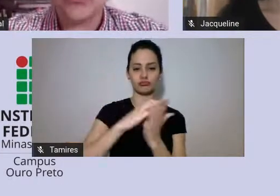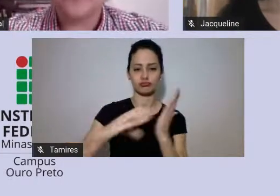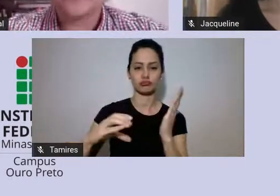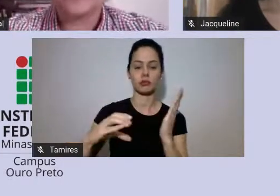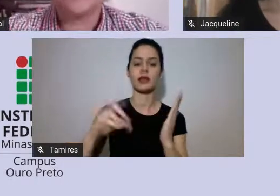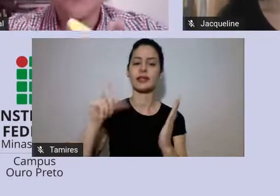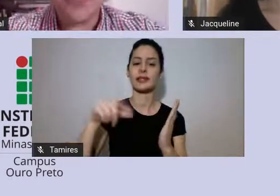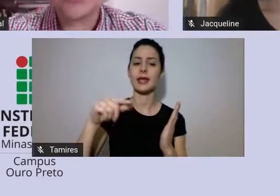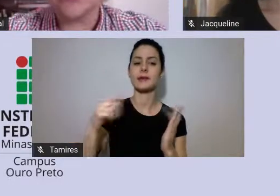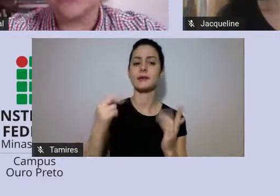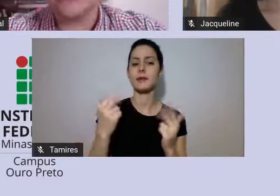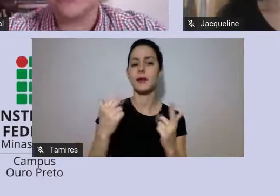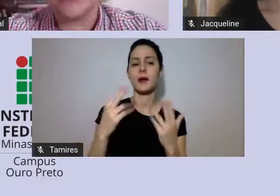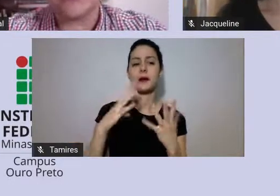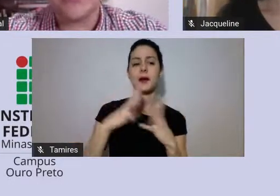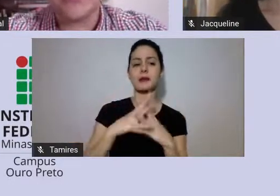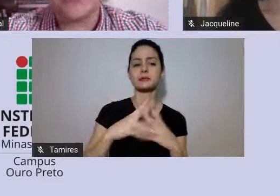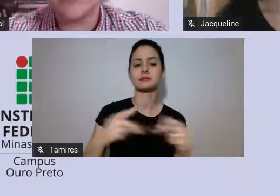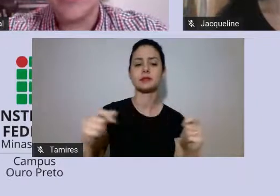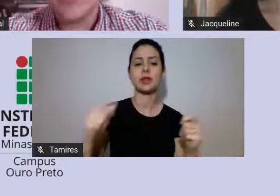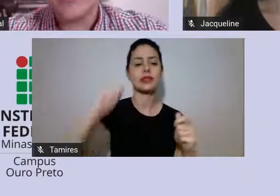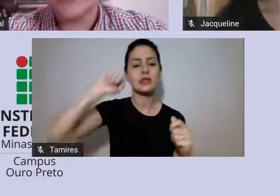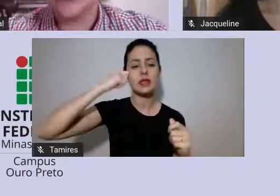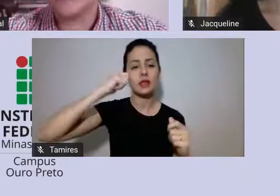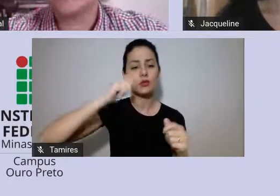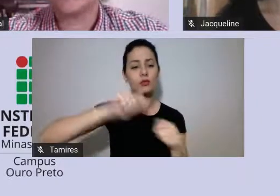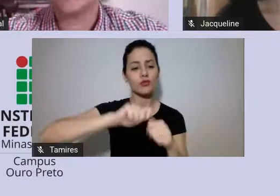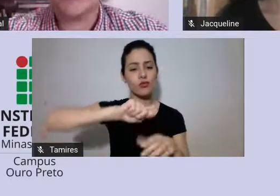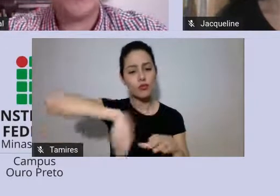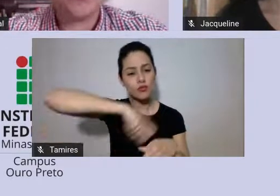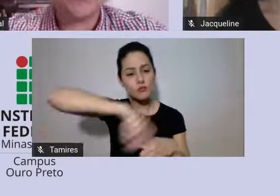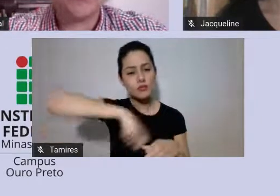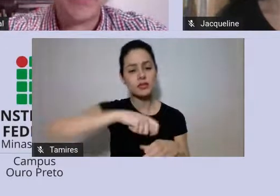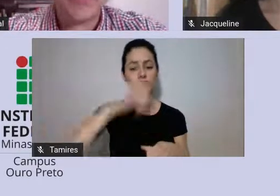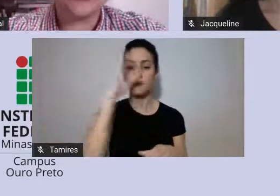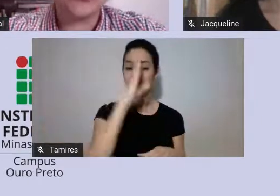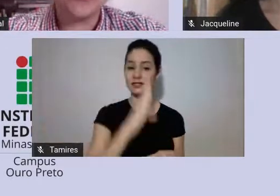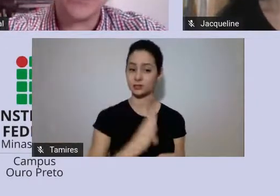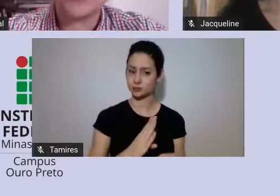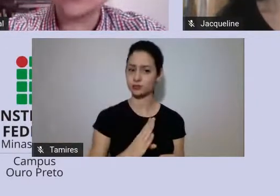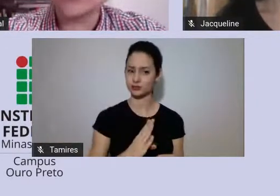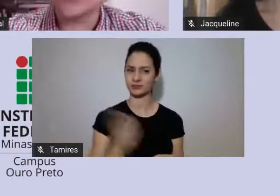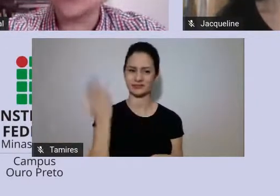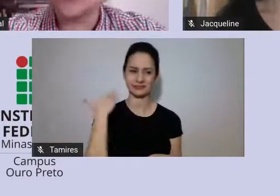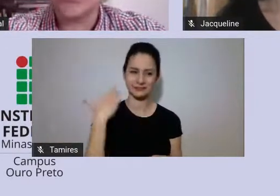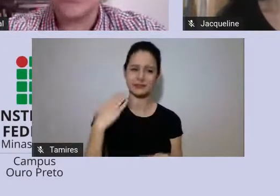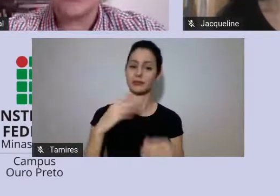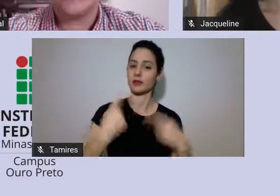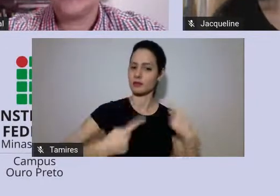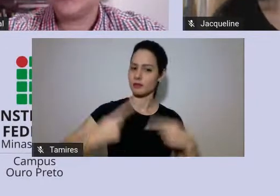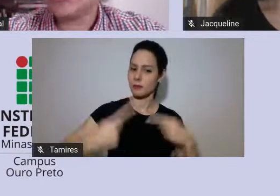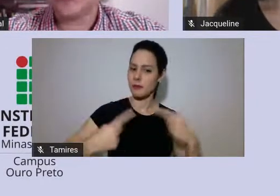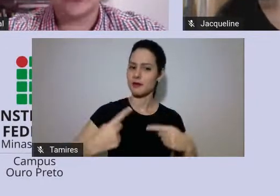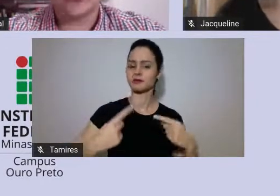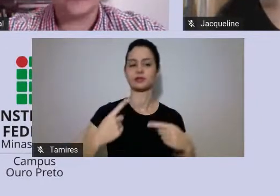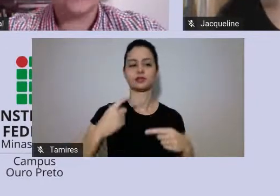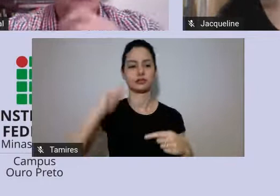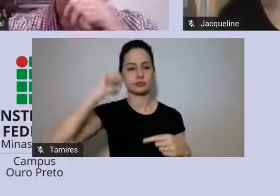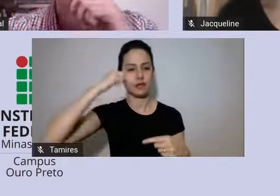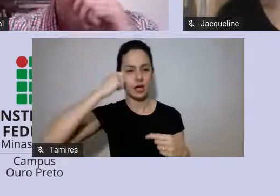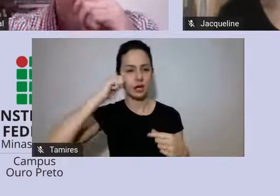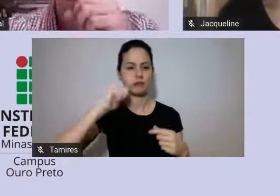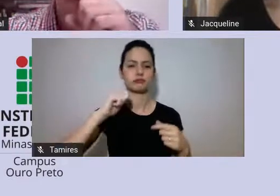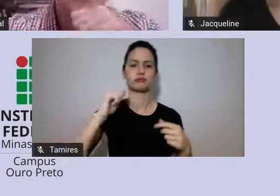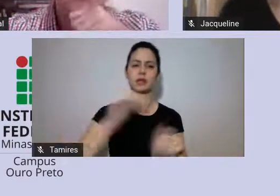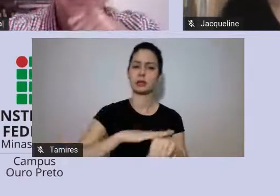negro na formação da culinária brasileira. E olha que naquela época o debate sobre racismo e negritude não